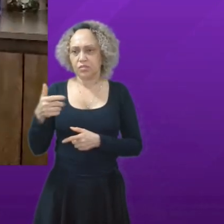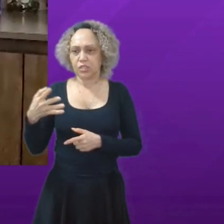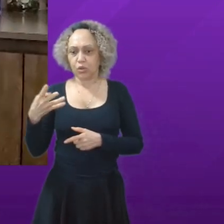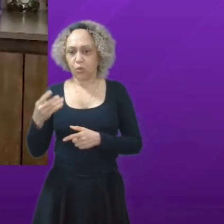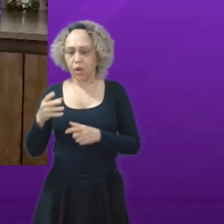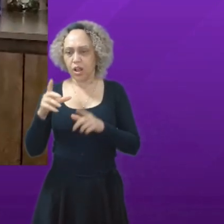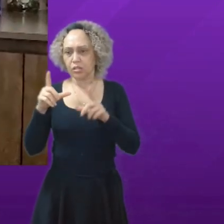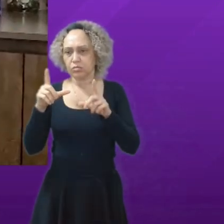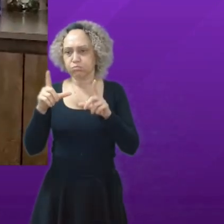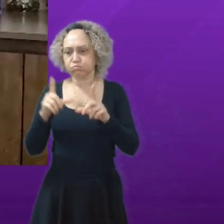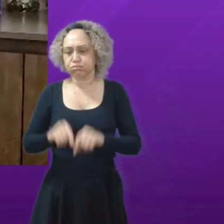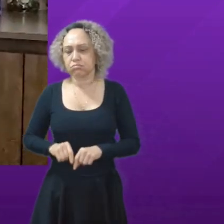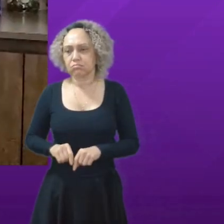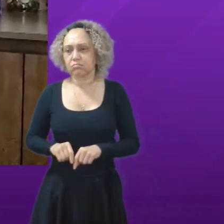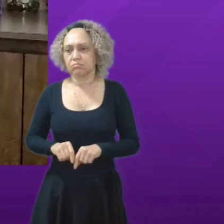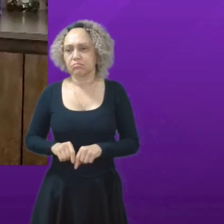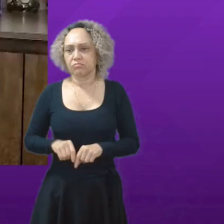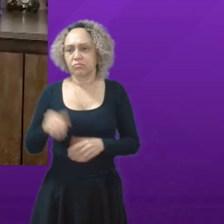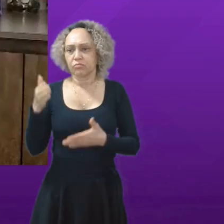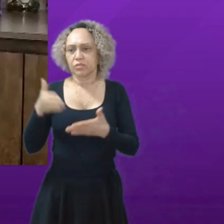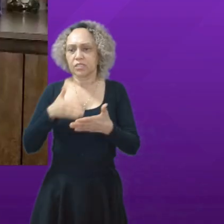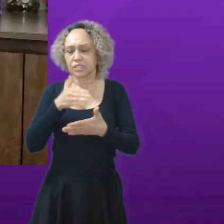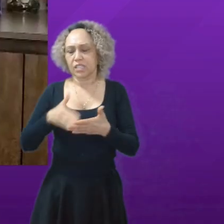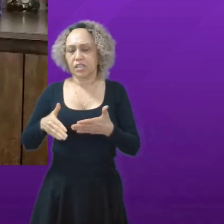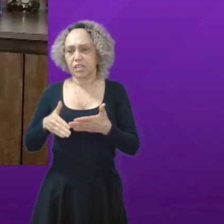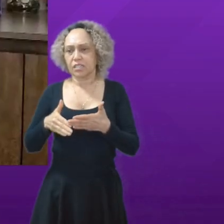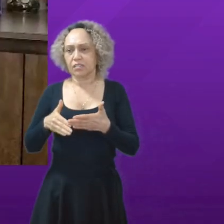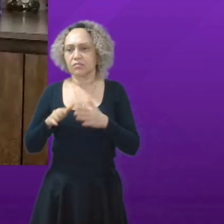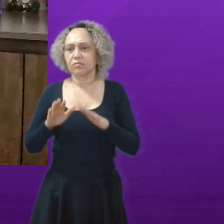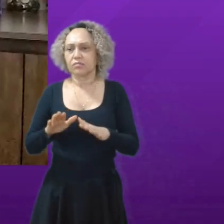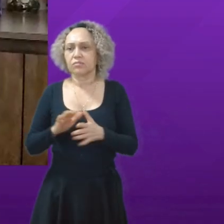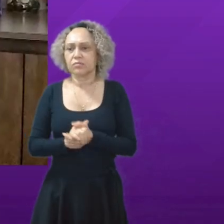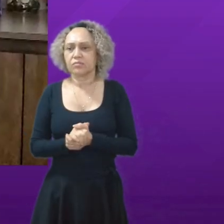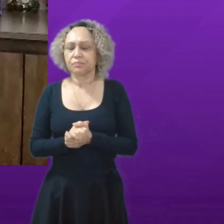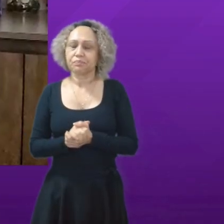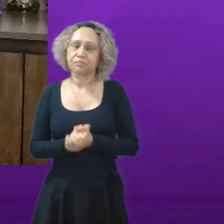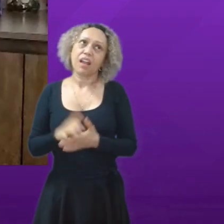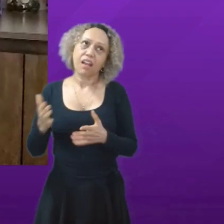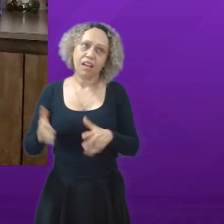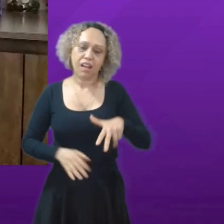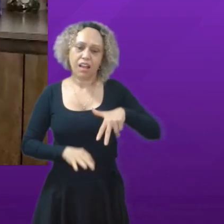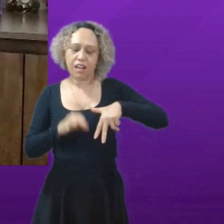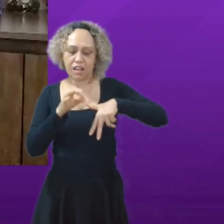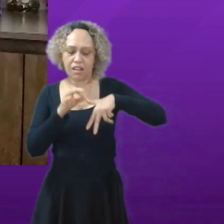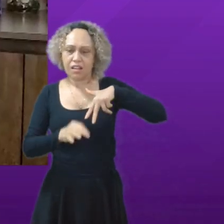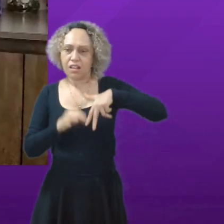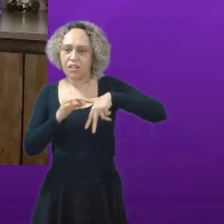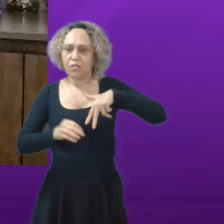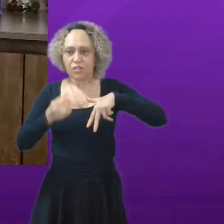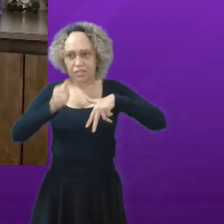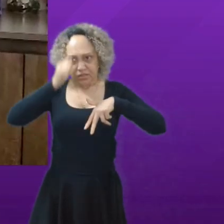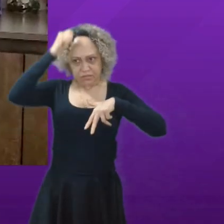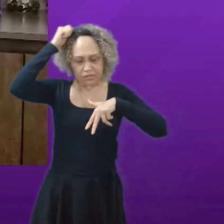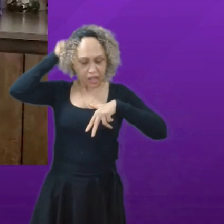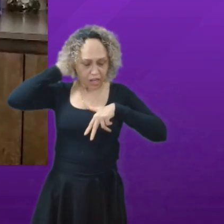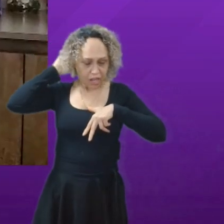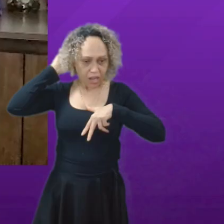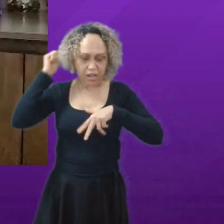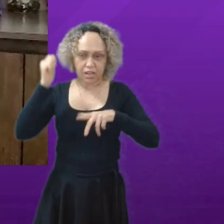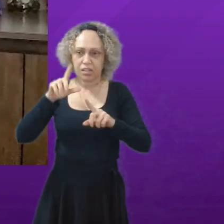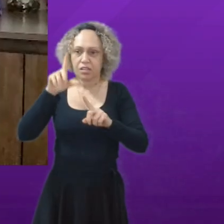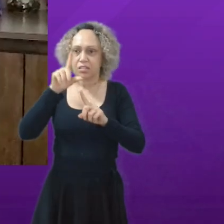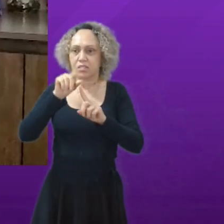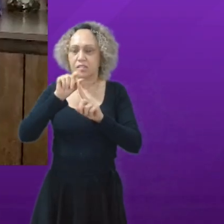foi lançada foi que o Xandão derrubou o Twitter por causa das eleições. Isso não era